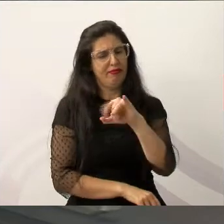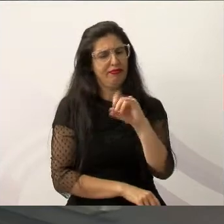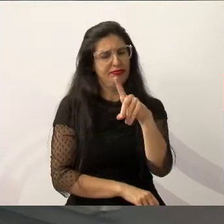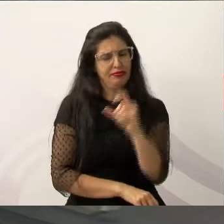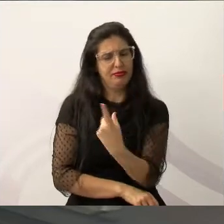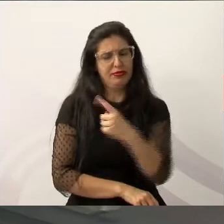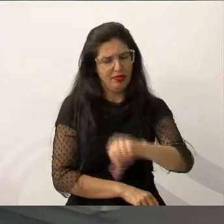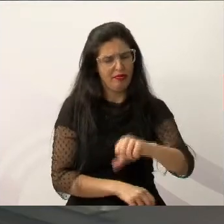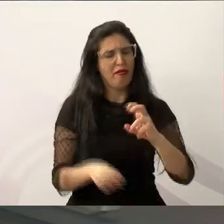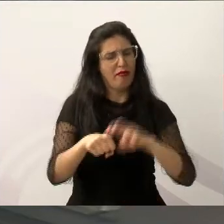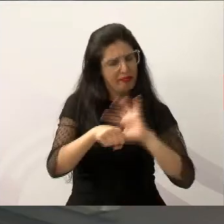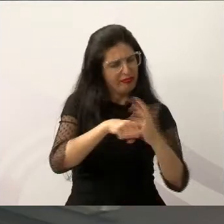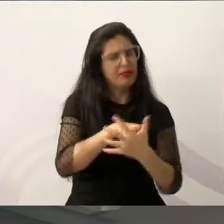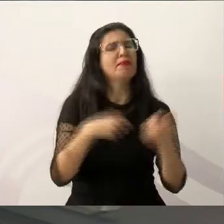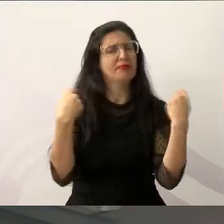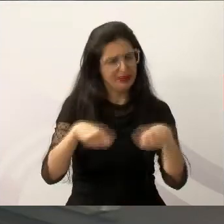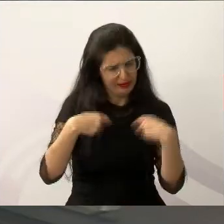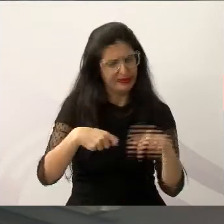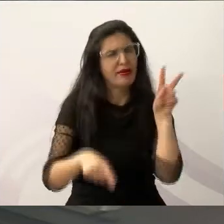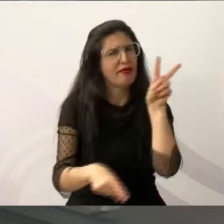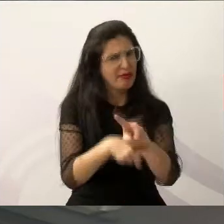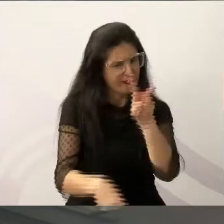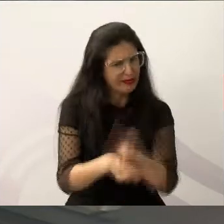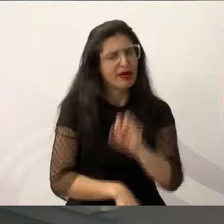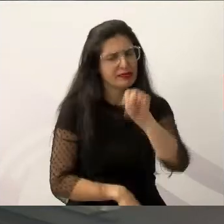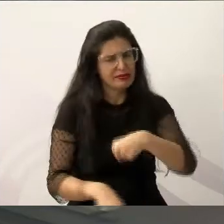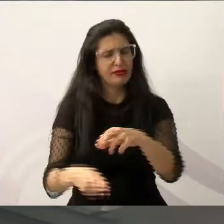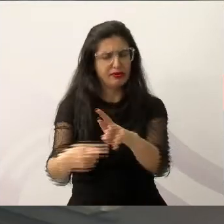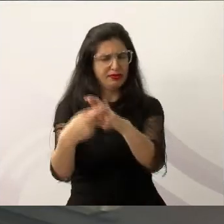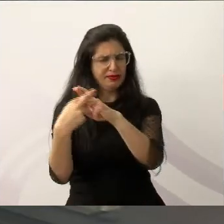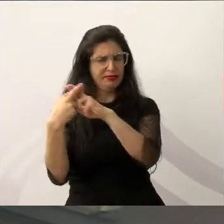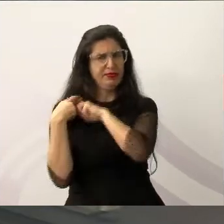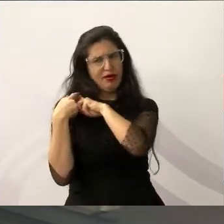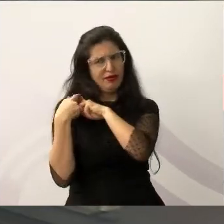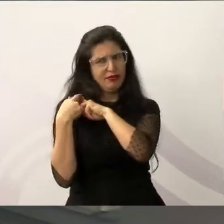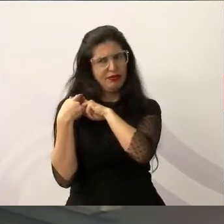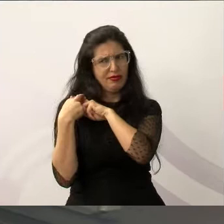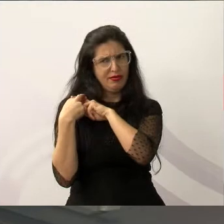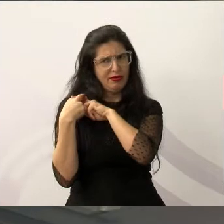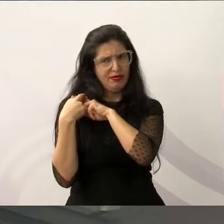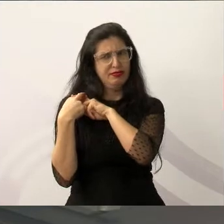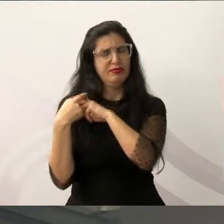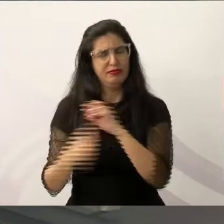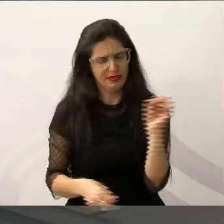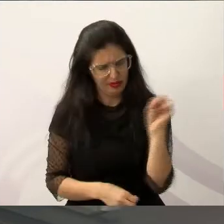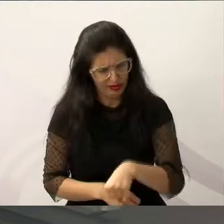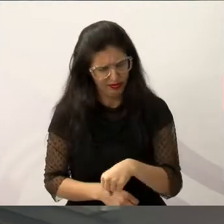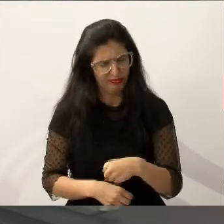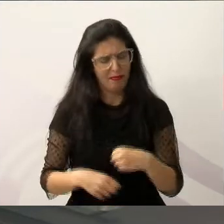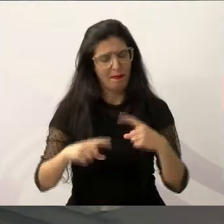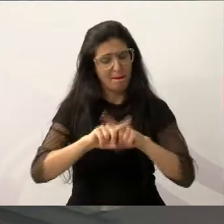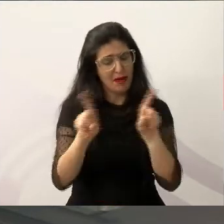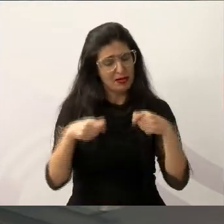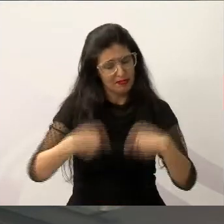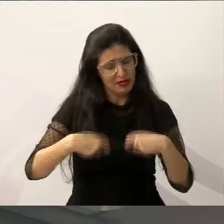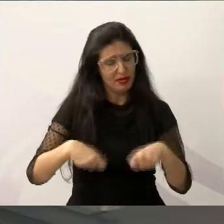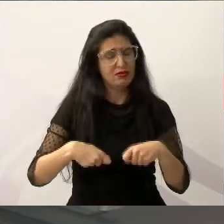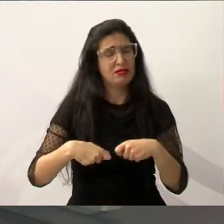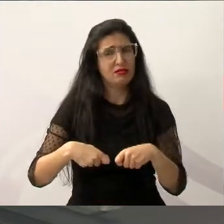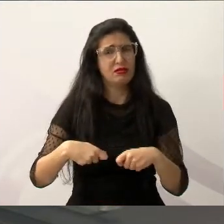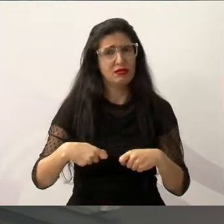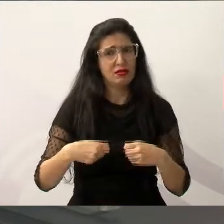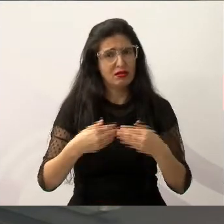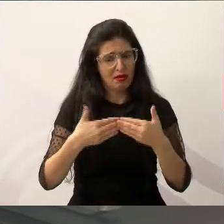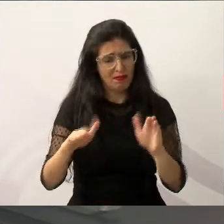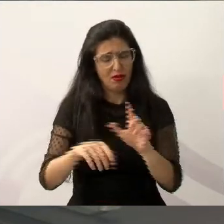de forma alguma. Mas também temos que ter ações com responsabilidade. A economia não pode ficar na